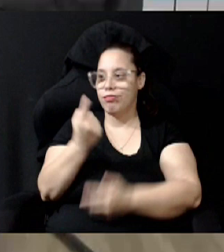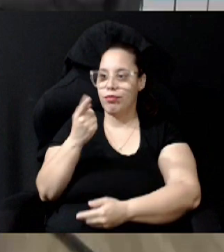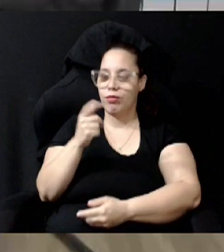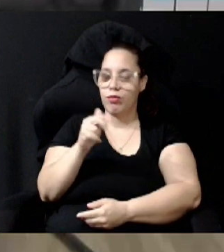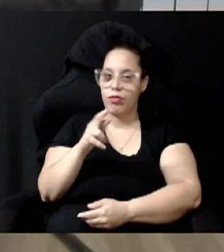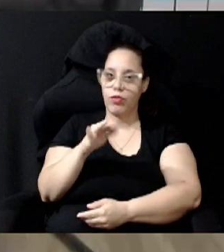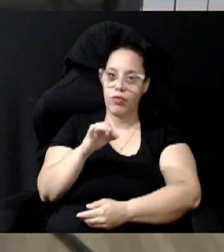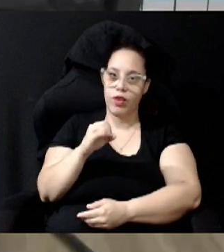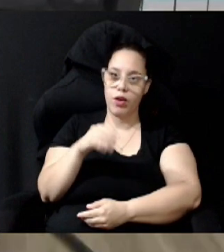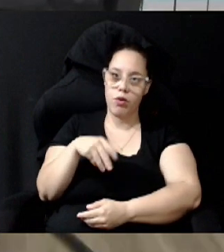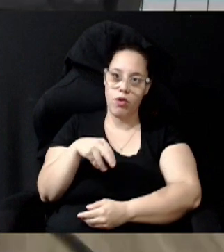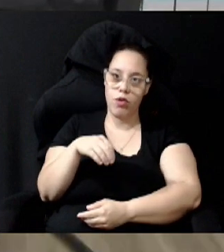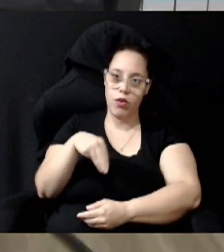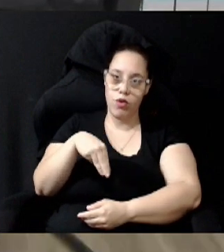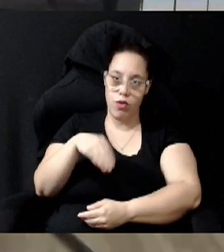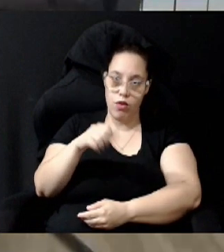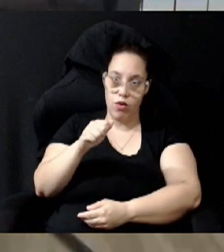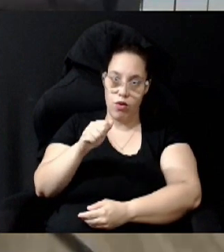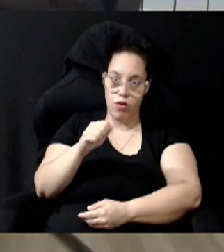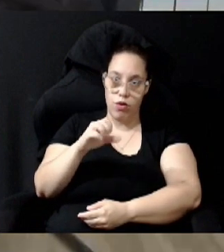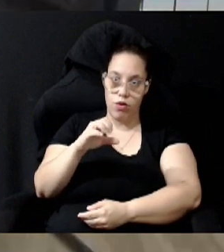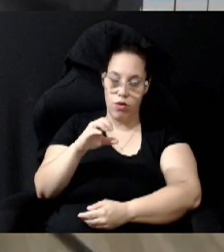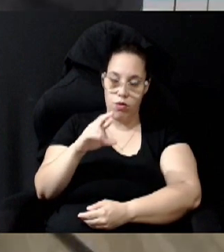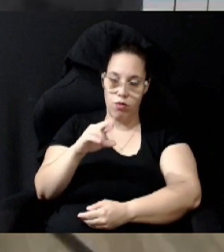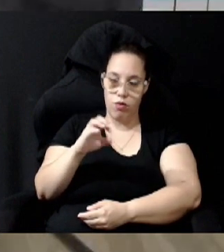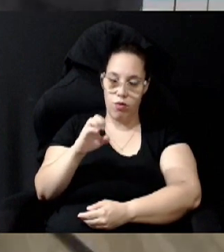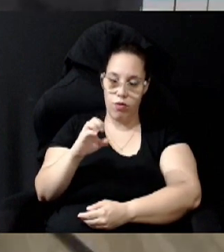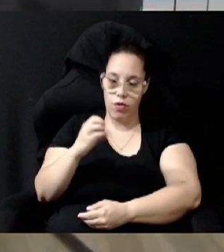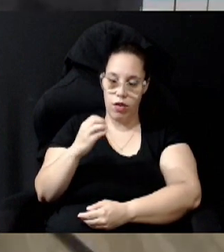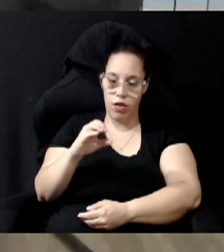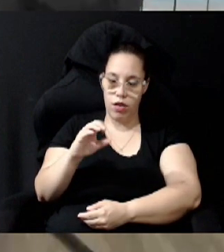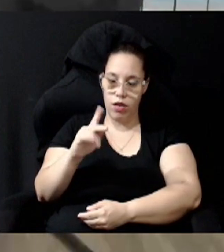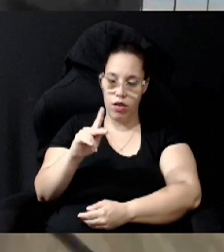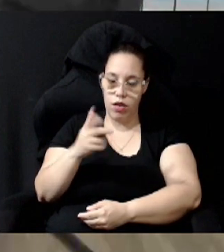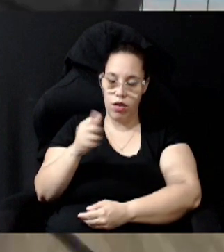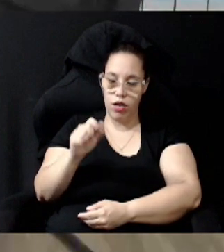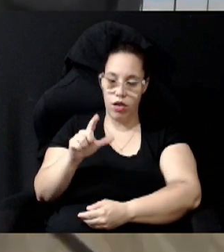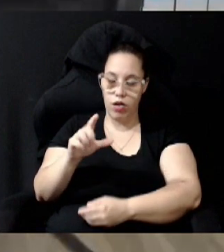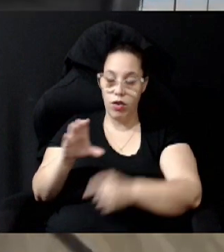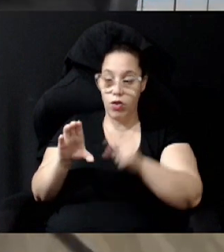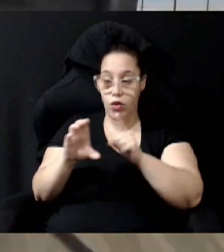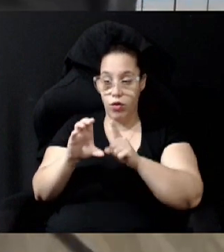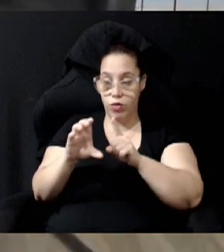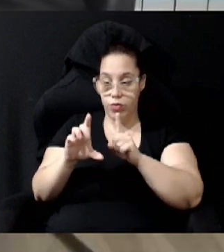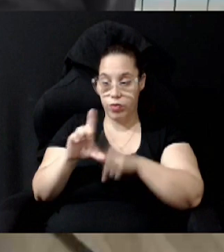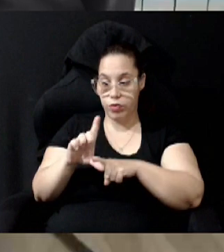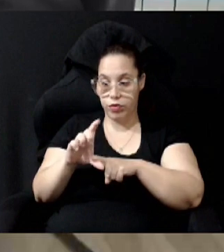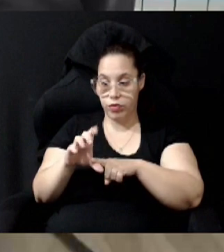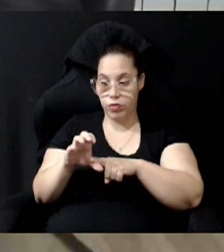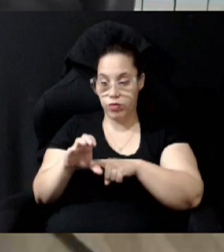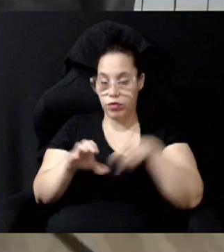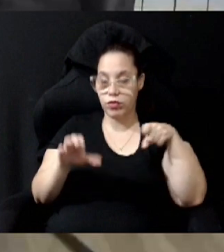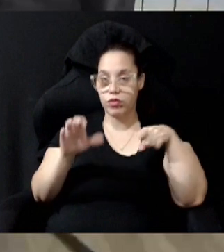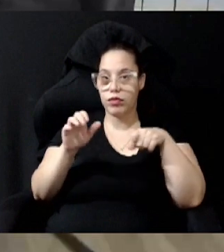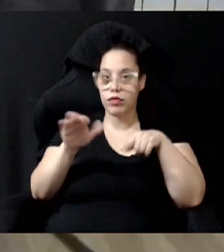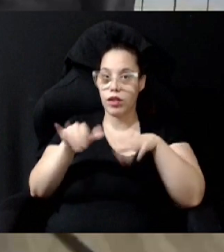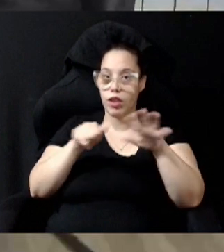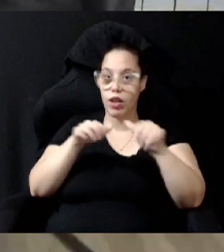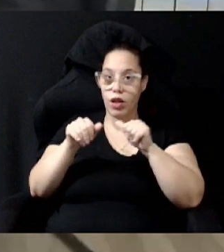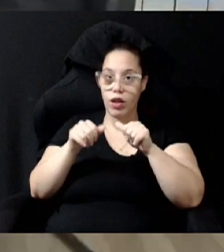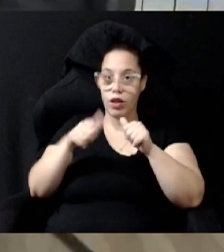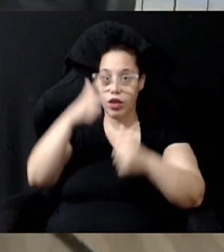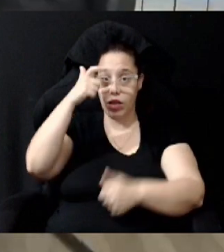chamar eleições, né? Proclamou a independência, democraticamente chama-se eleições. Ele se nomeou presidente da